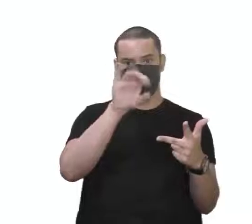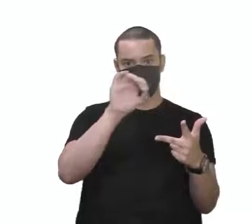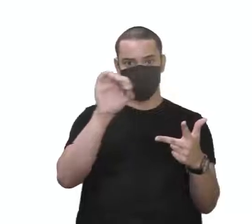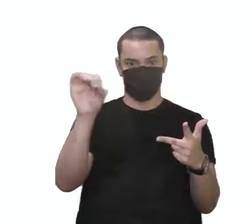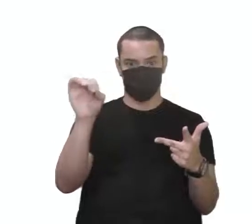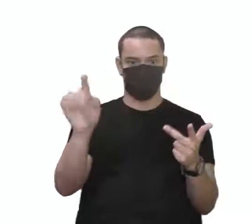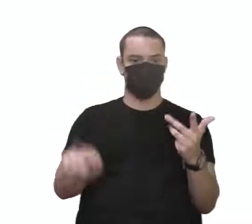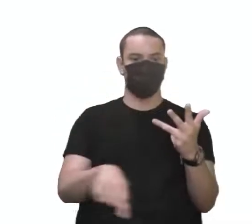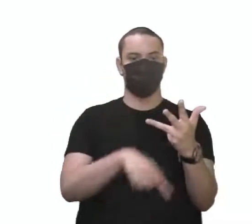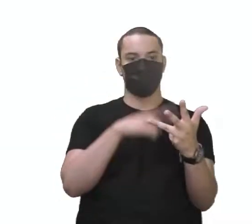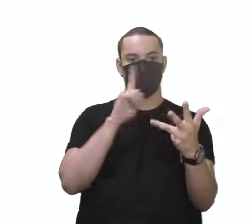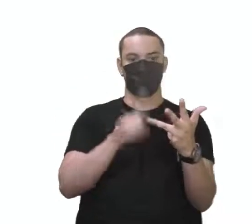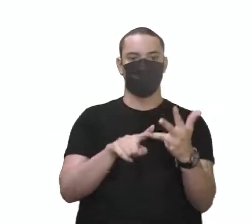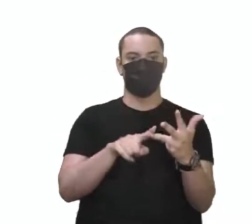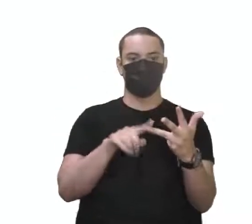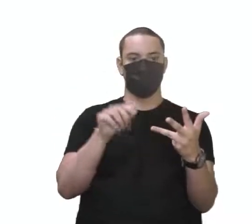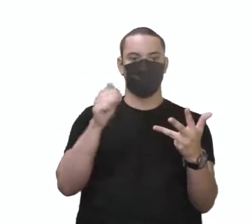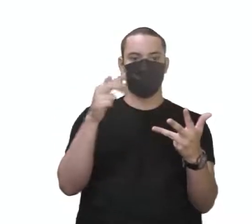zootecnia,